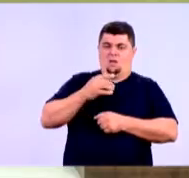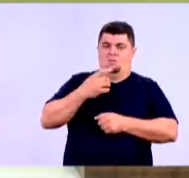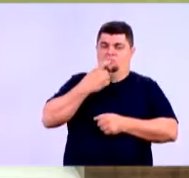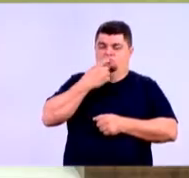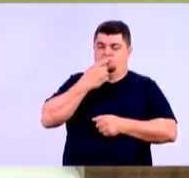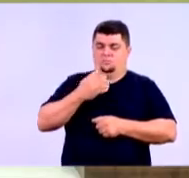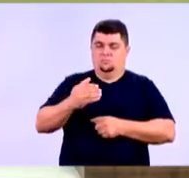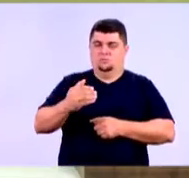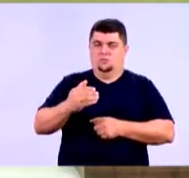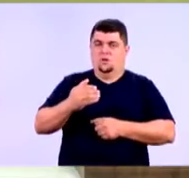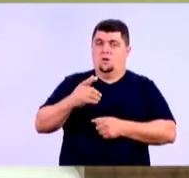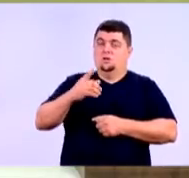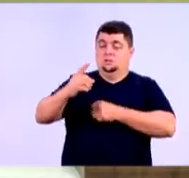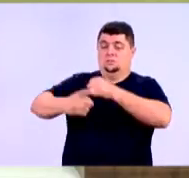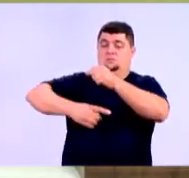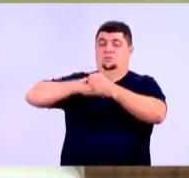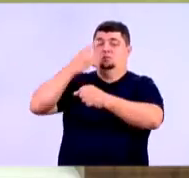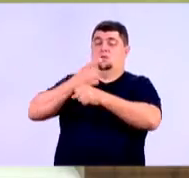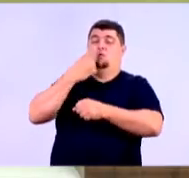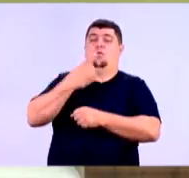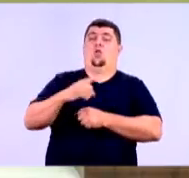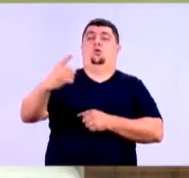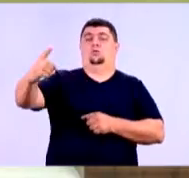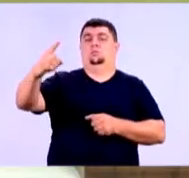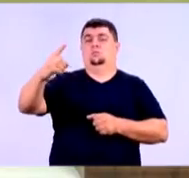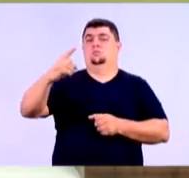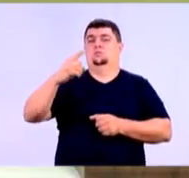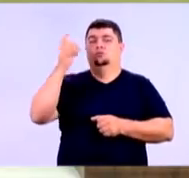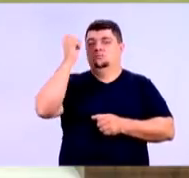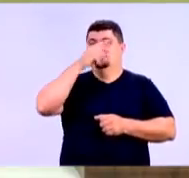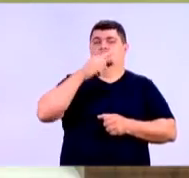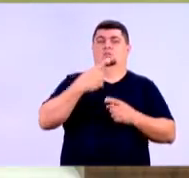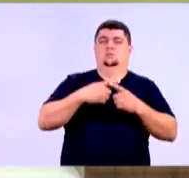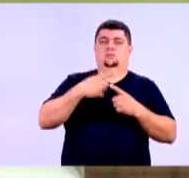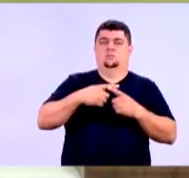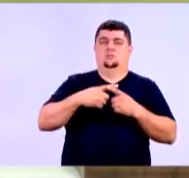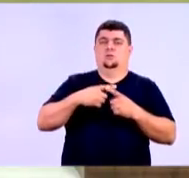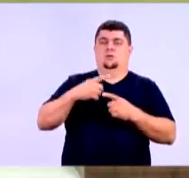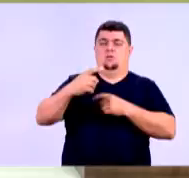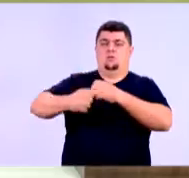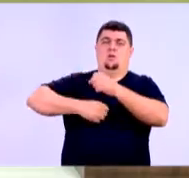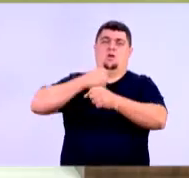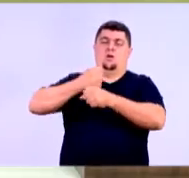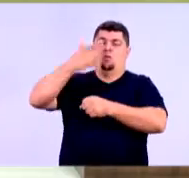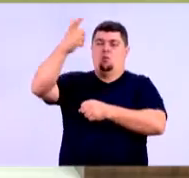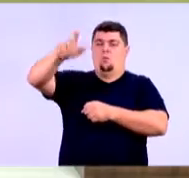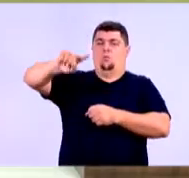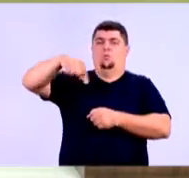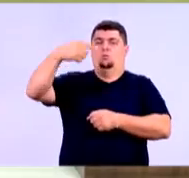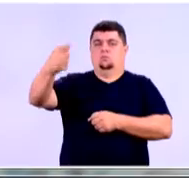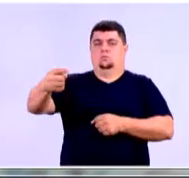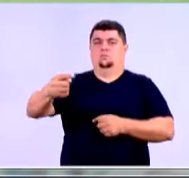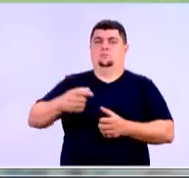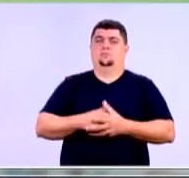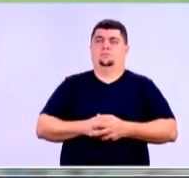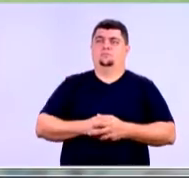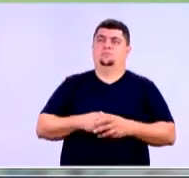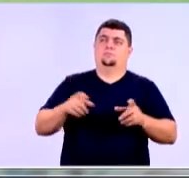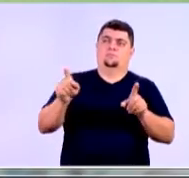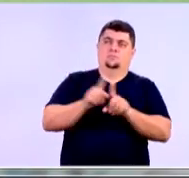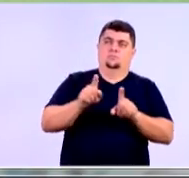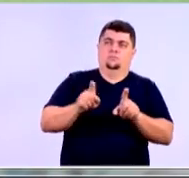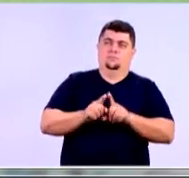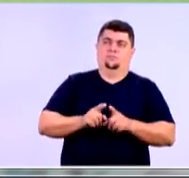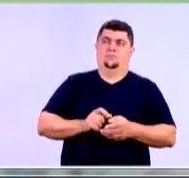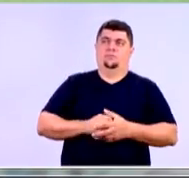prazo também, são obrigações que você tem para mais de um ano ou para o próximo exercício. Para o próximo exercício. Além disso, nós vamos discutir,